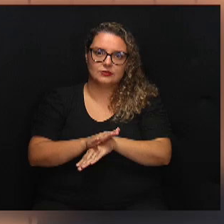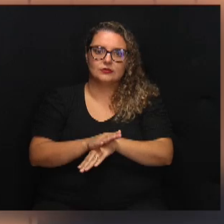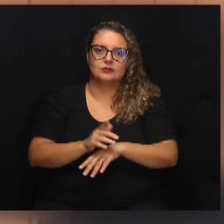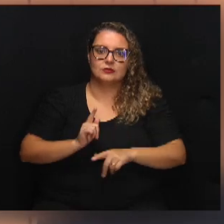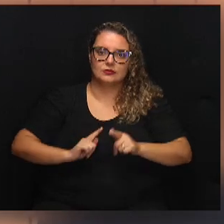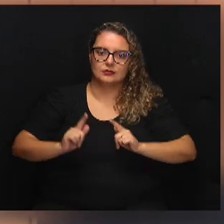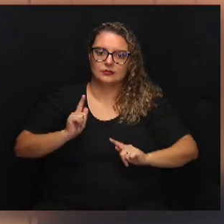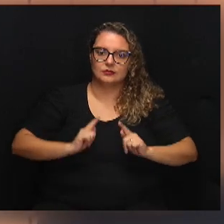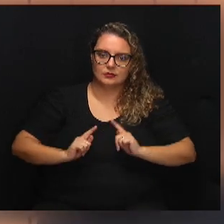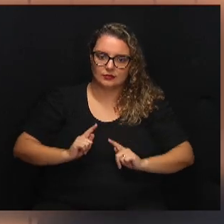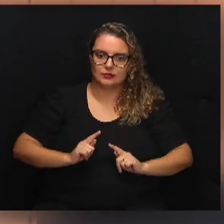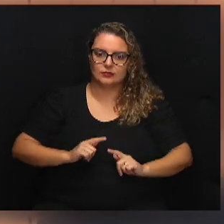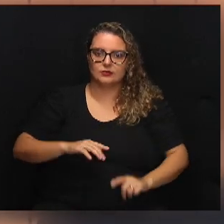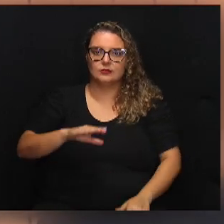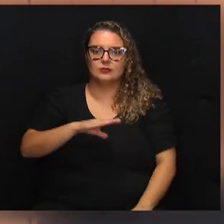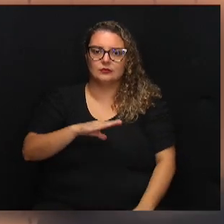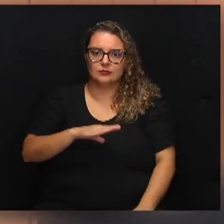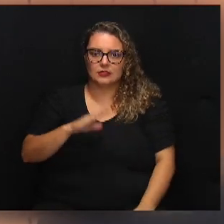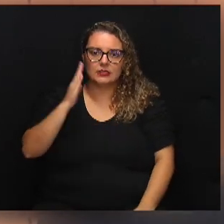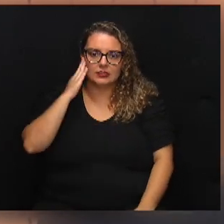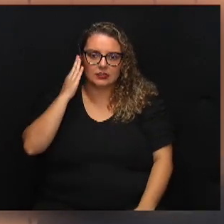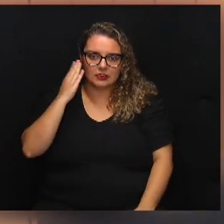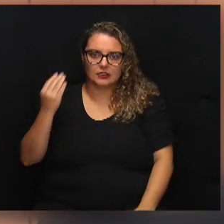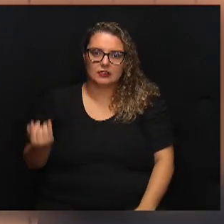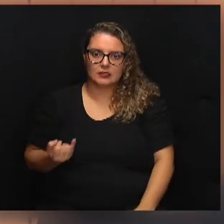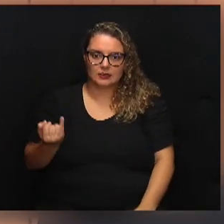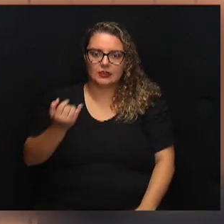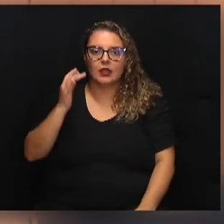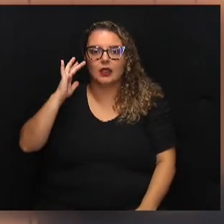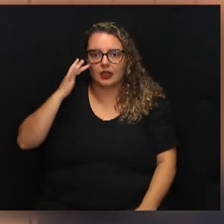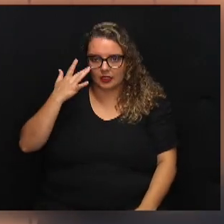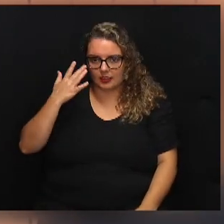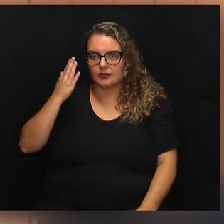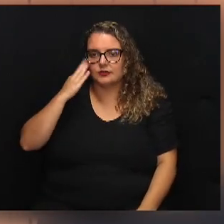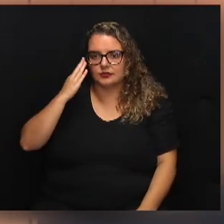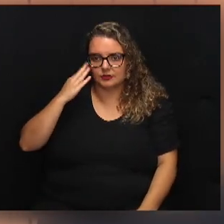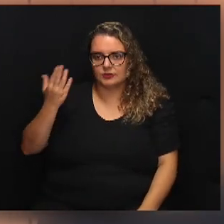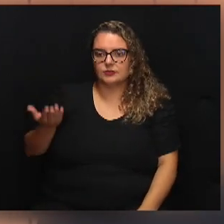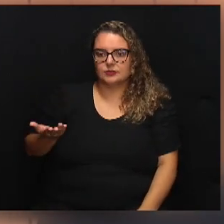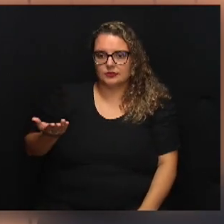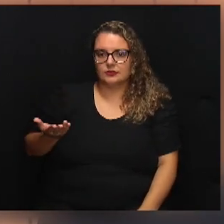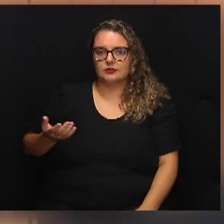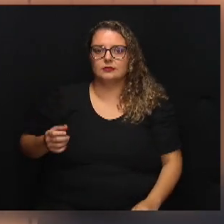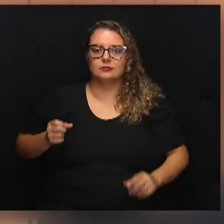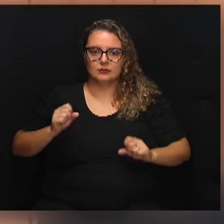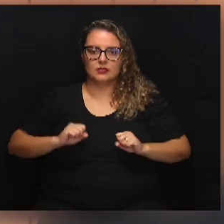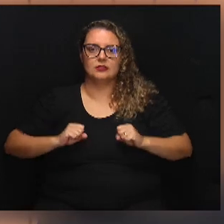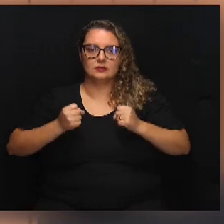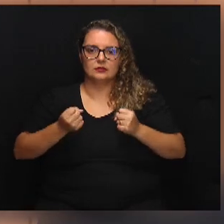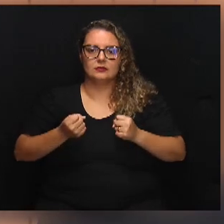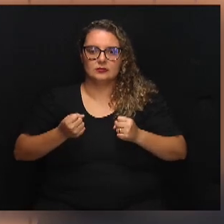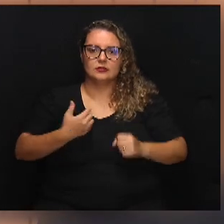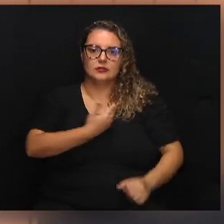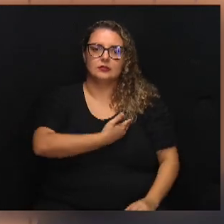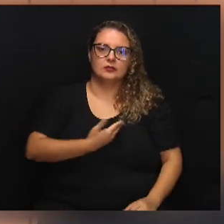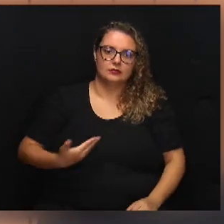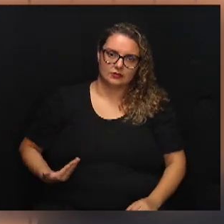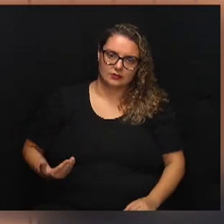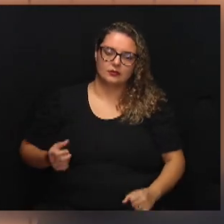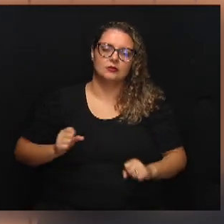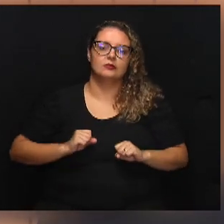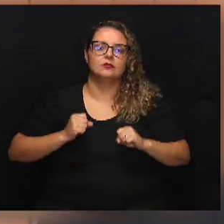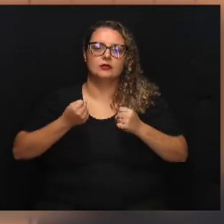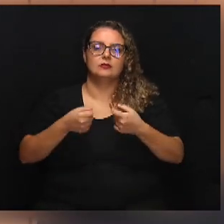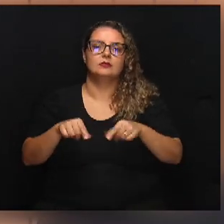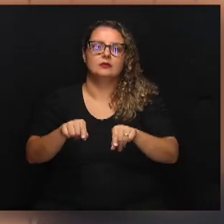gestor municipal a entender a importância, acho que ele entende, mas reforçar. E ao governador reforçar